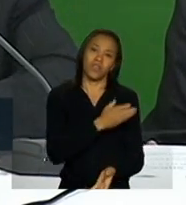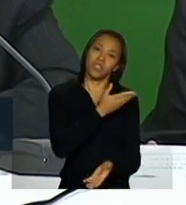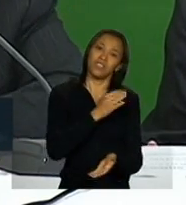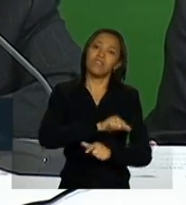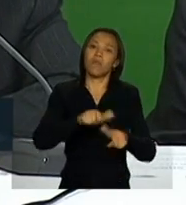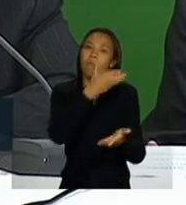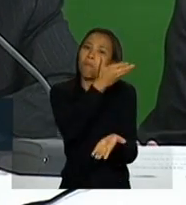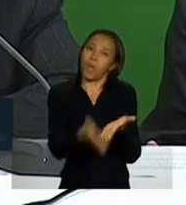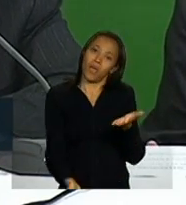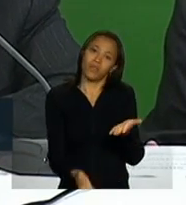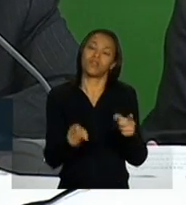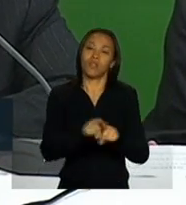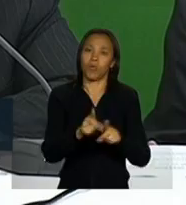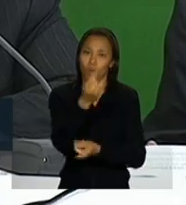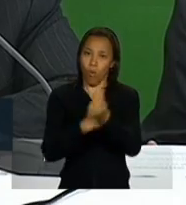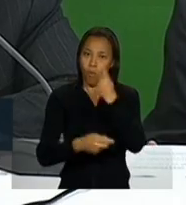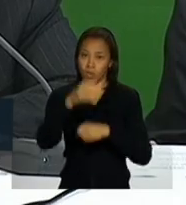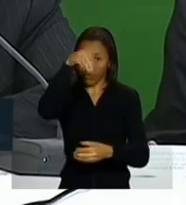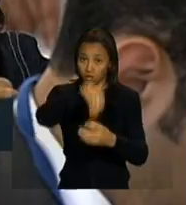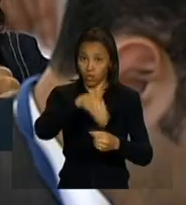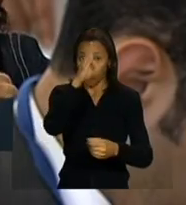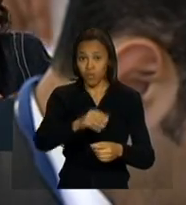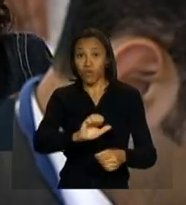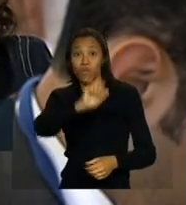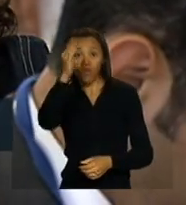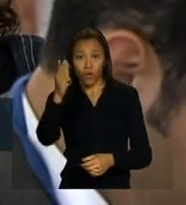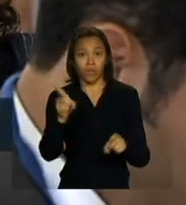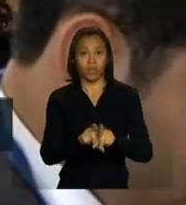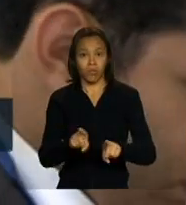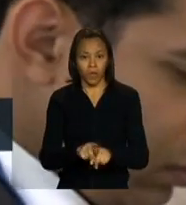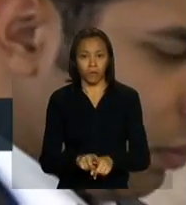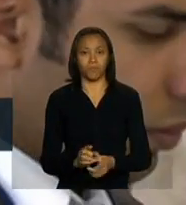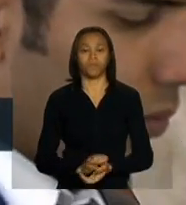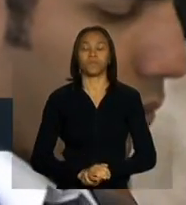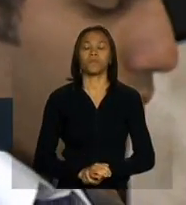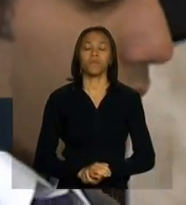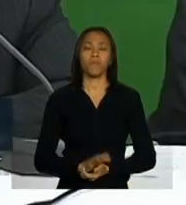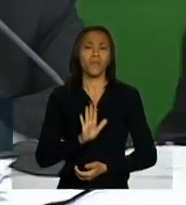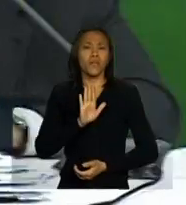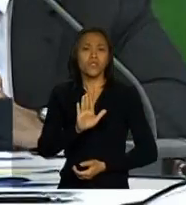comércio brasileiro em nível nacional e internacional. Ministro, se Passos. Me permite,